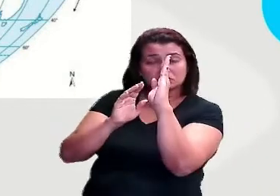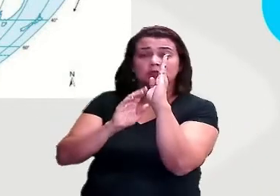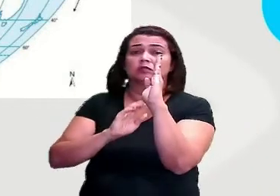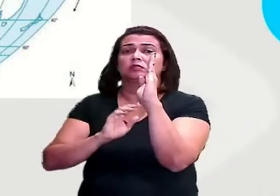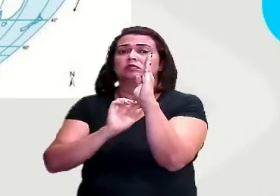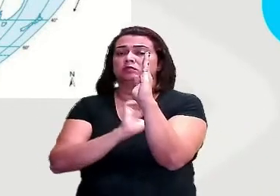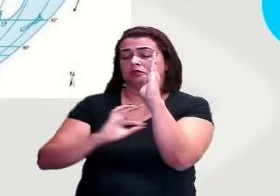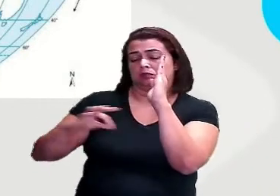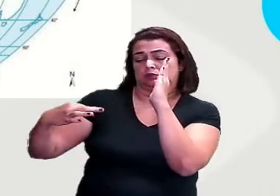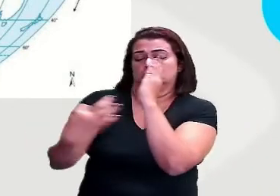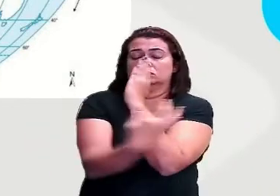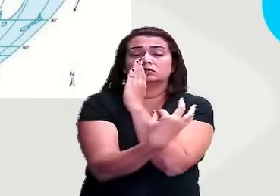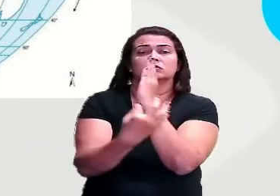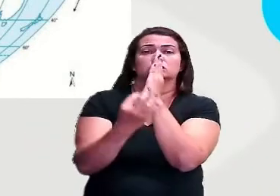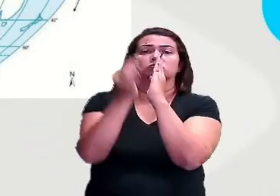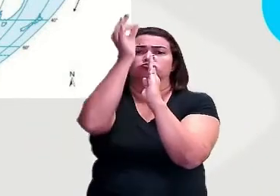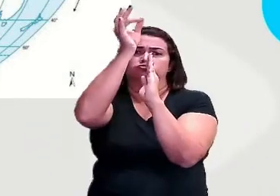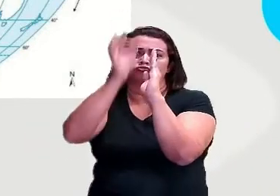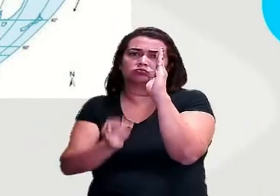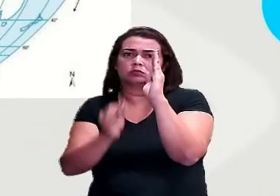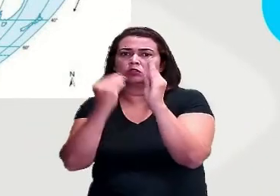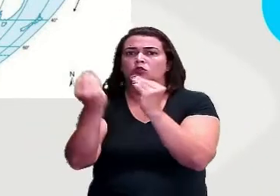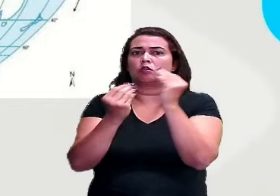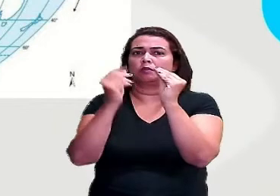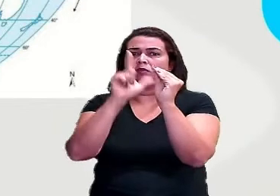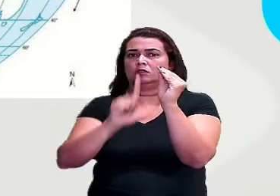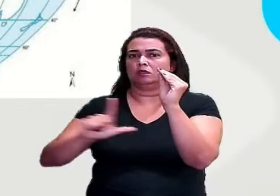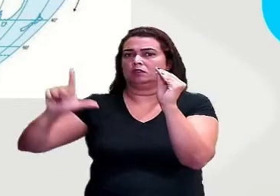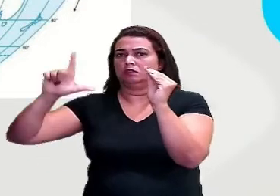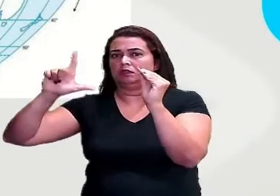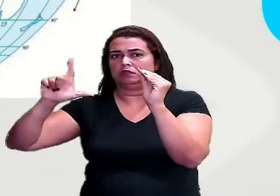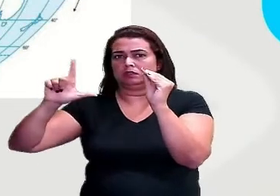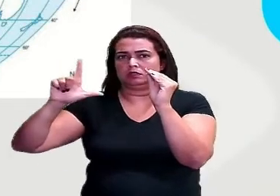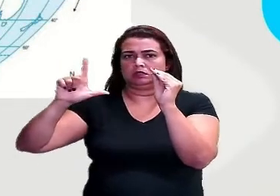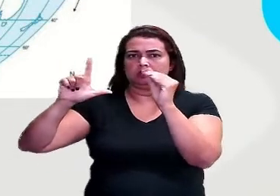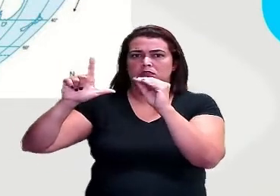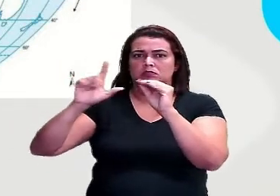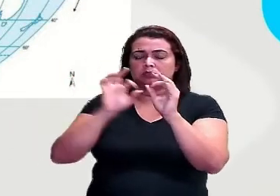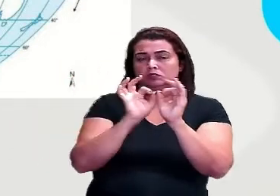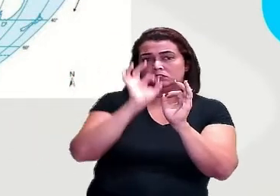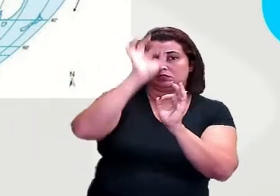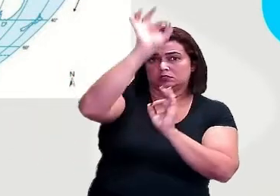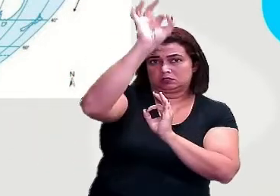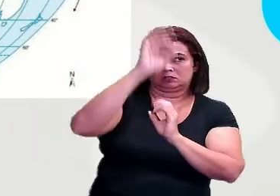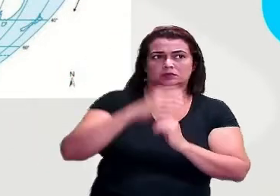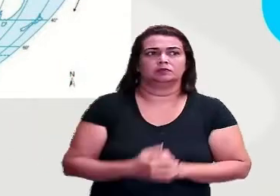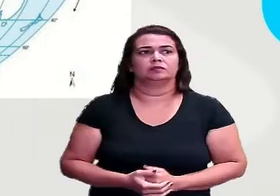à latitude e à longitude que ele tem em relação a essas linhas, certo?